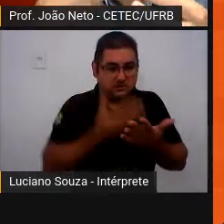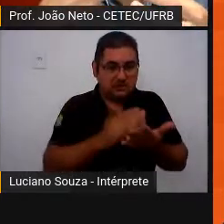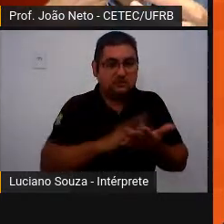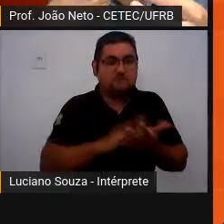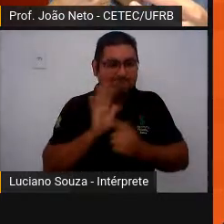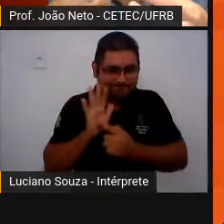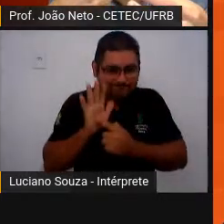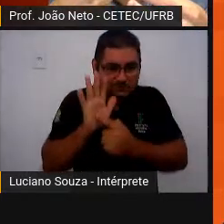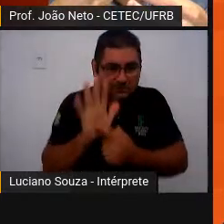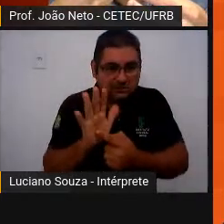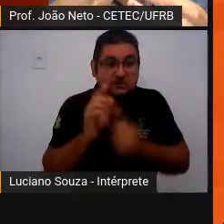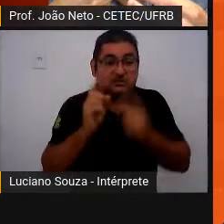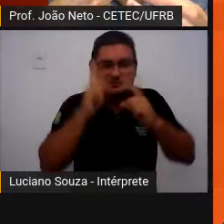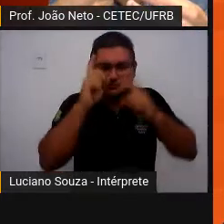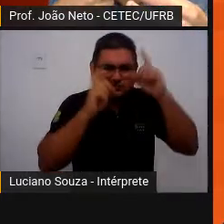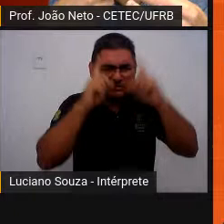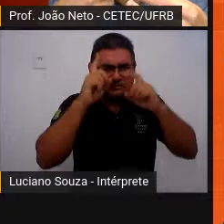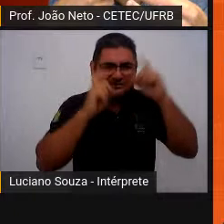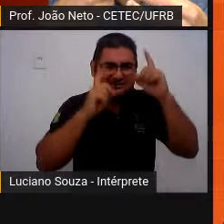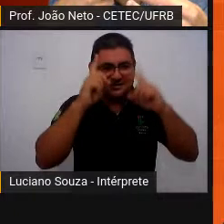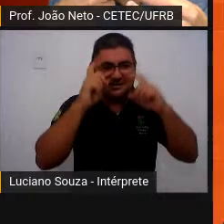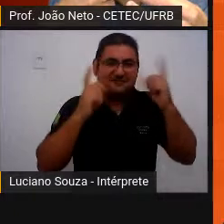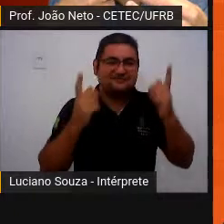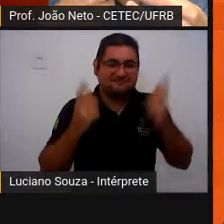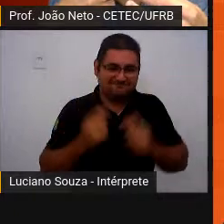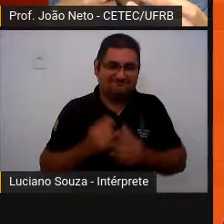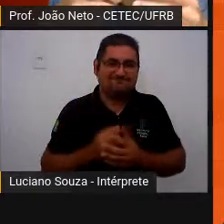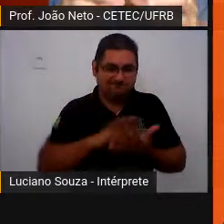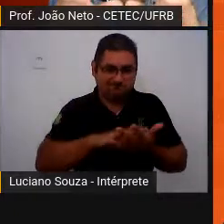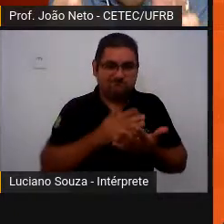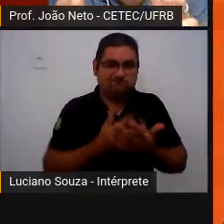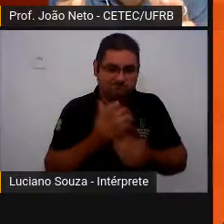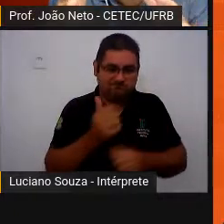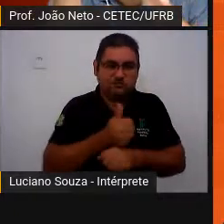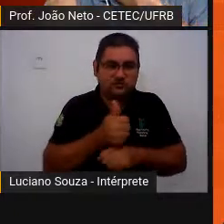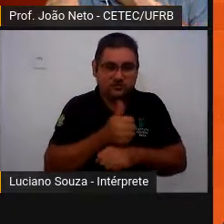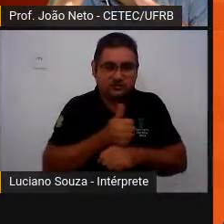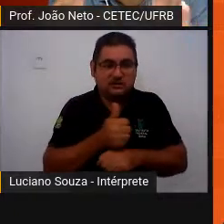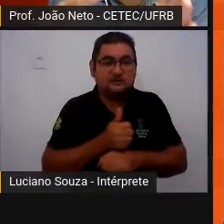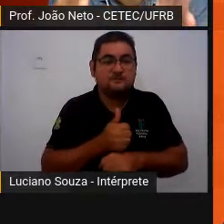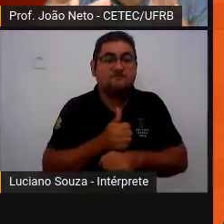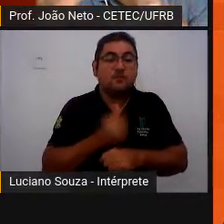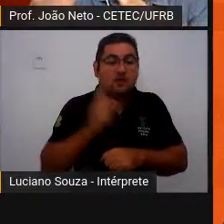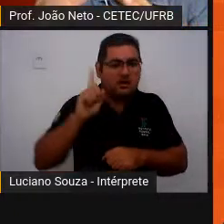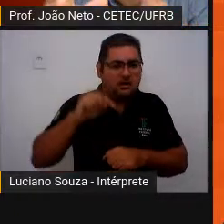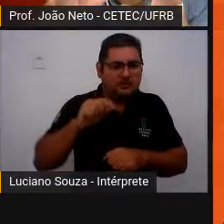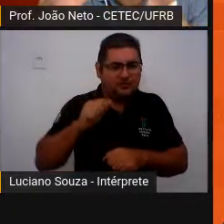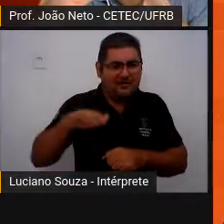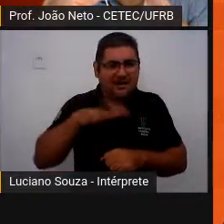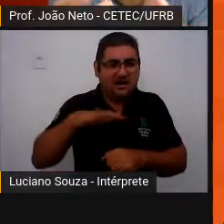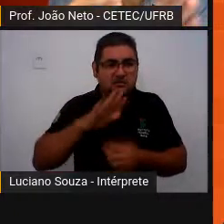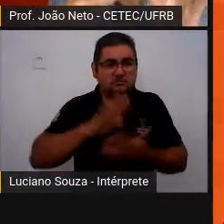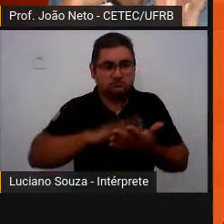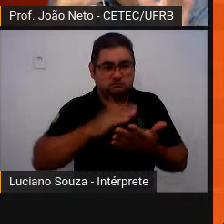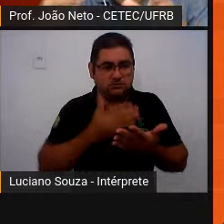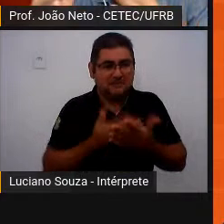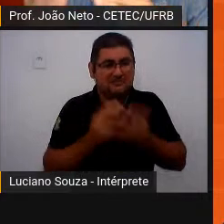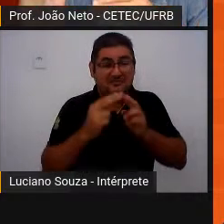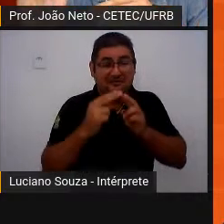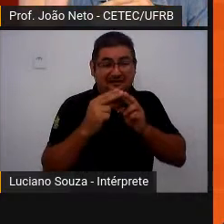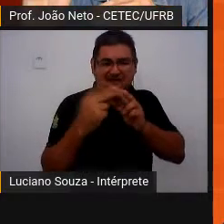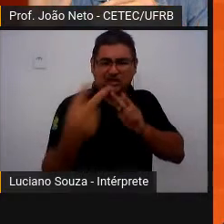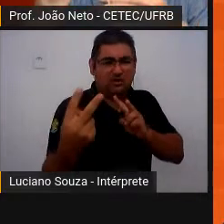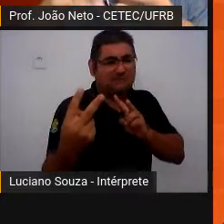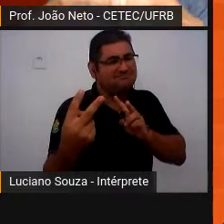com a expressão facial dessas pessoas esse profissionais Isso é uma área que os intérpretes virtuais